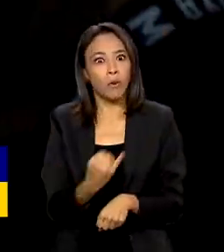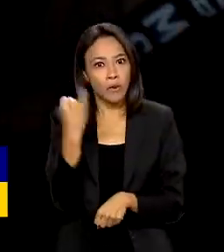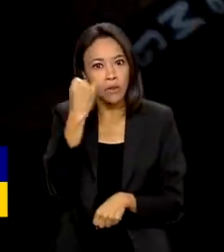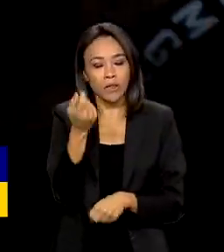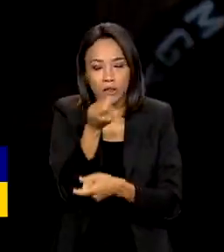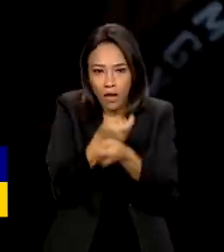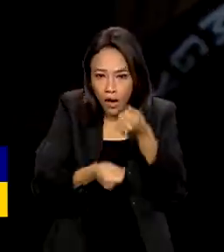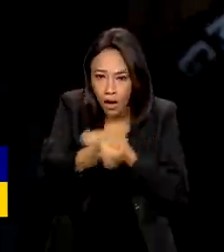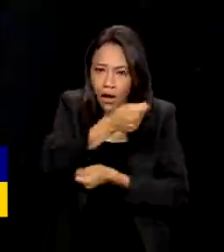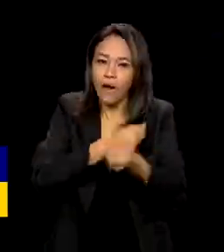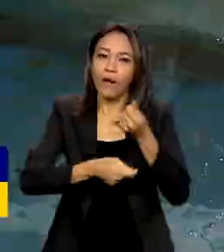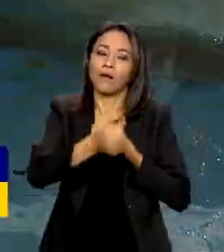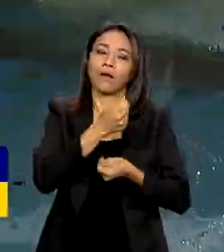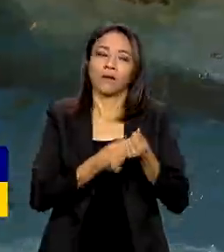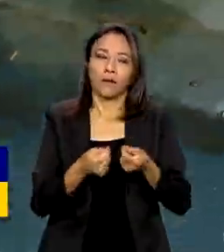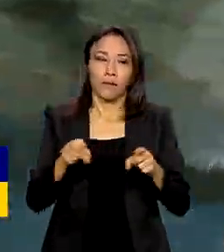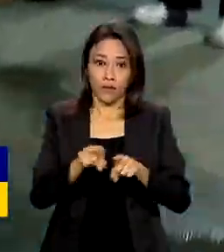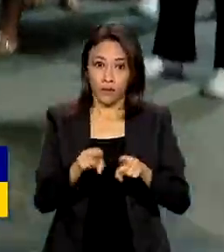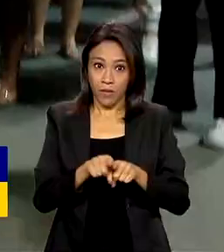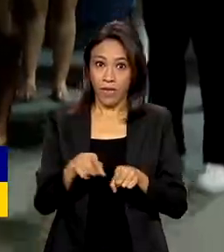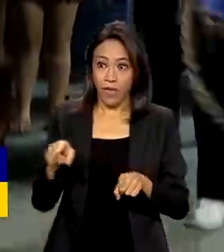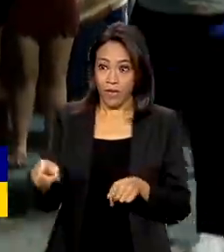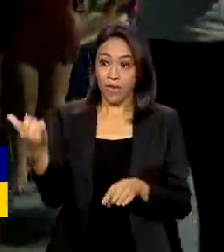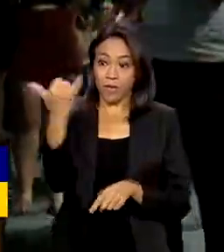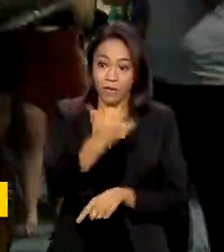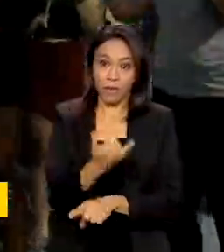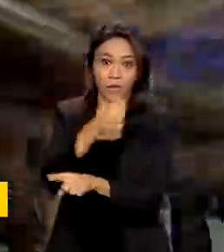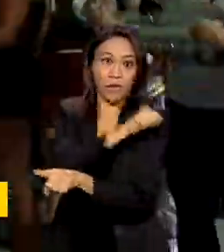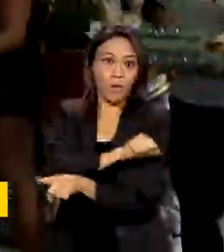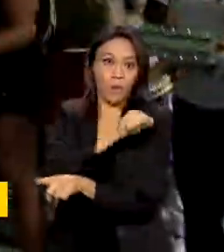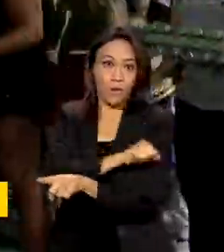econômica. Segundo estimativas da Prefeitura do Rio de Janeiro, o